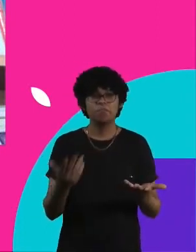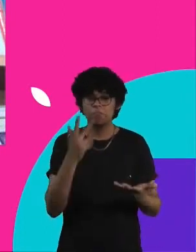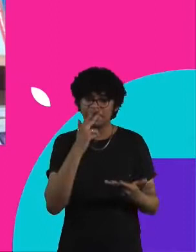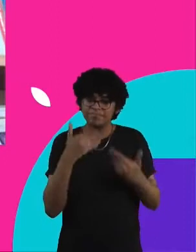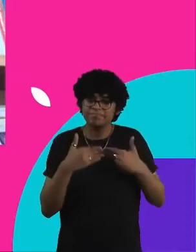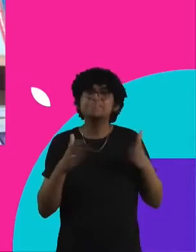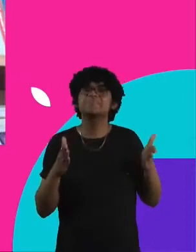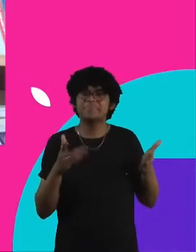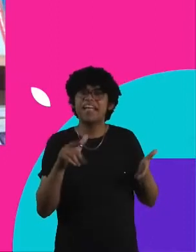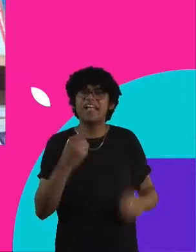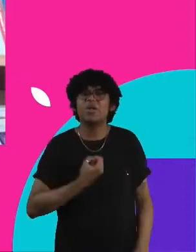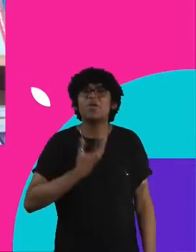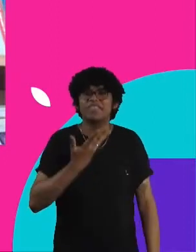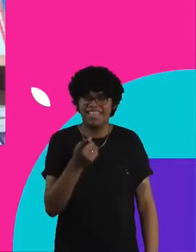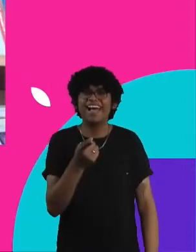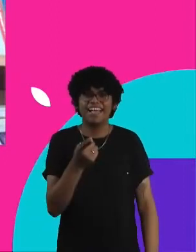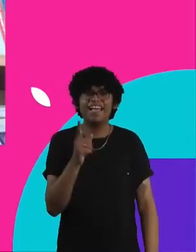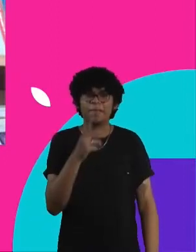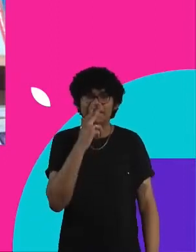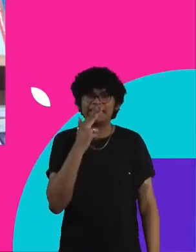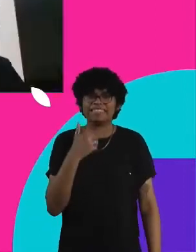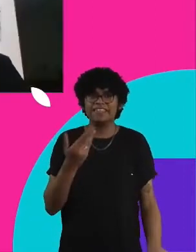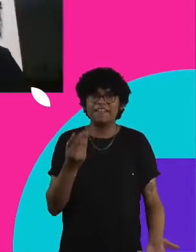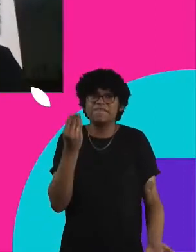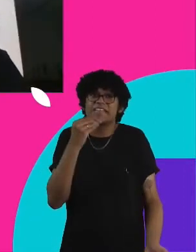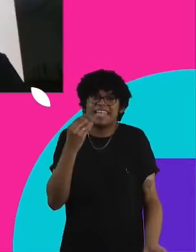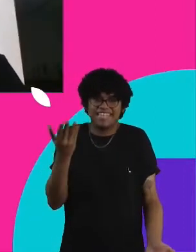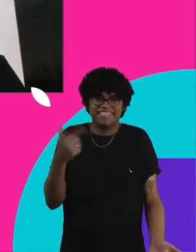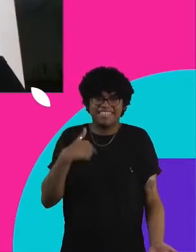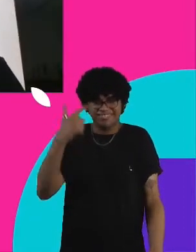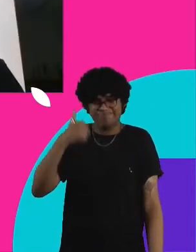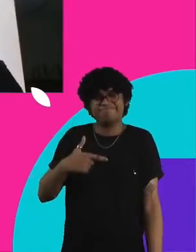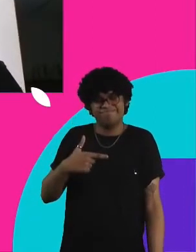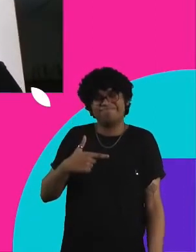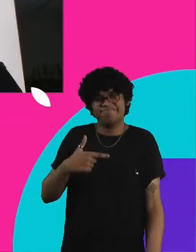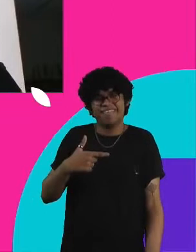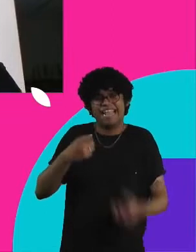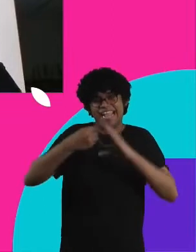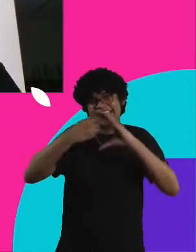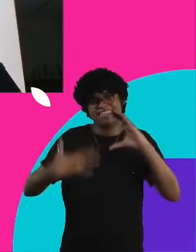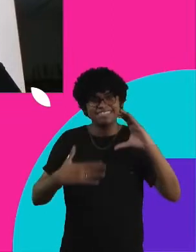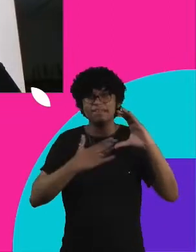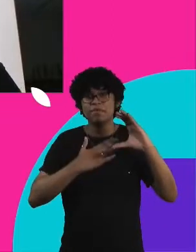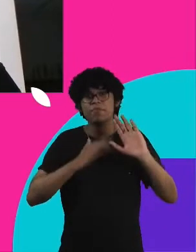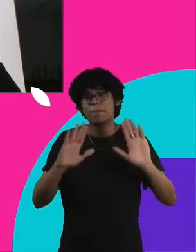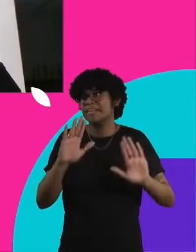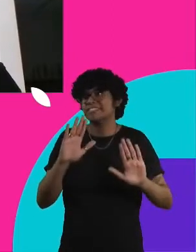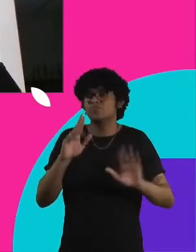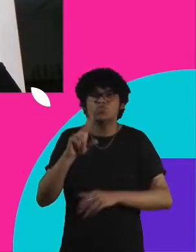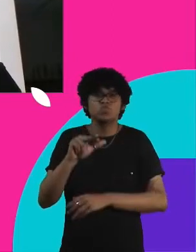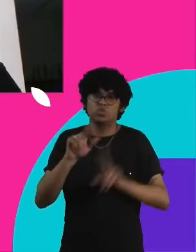aí com uma vulnerabilidade, né? Que eu acho que vários de nós se sentem assim, mas a gente fala menos disso.